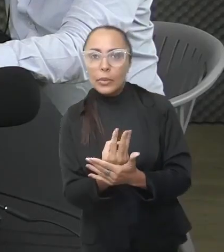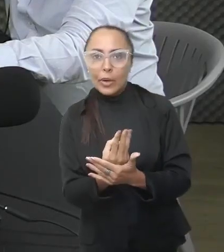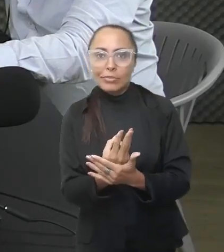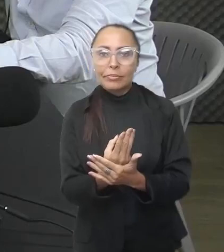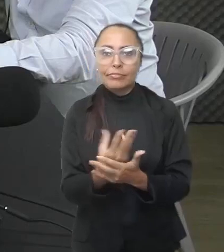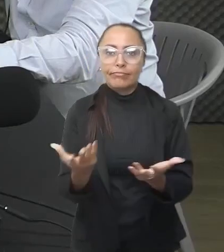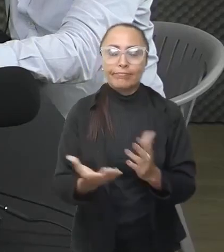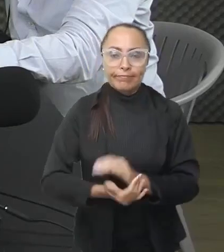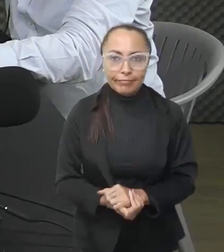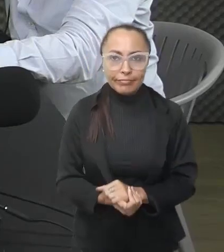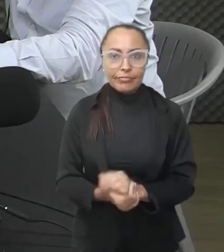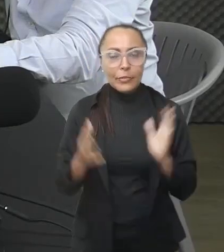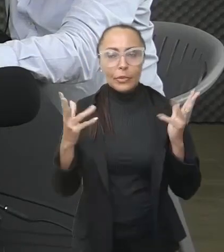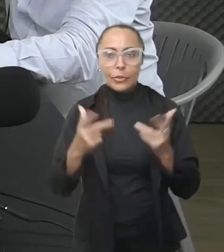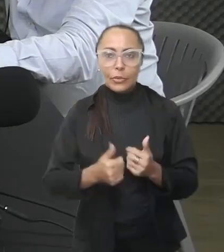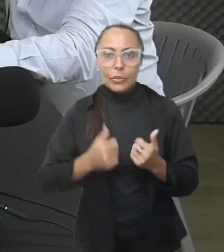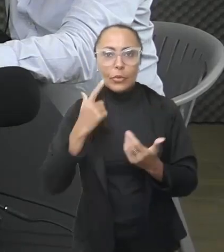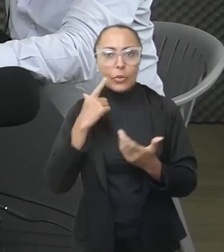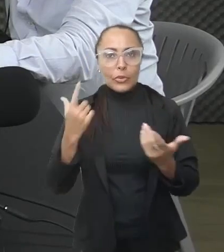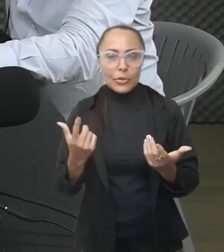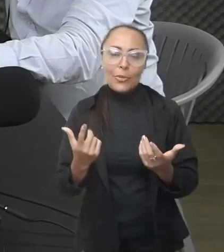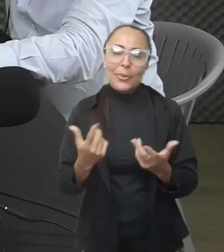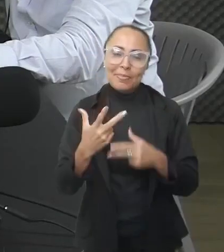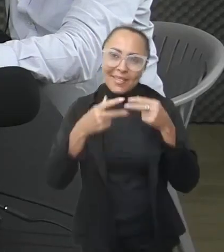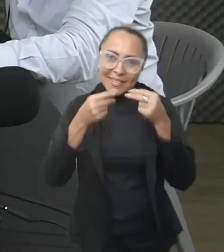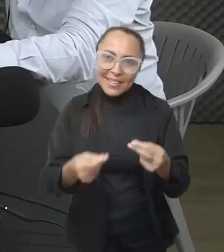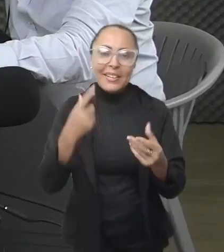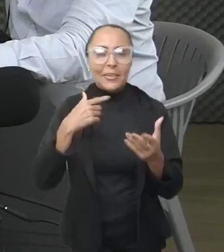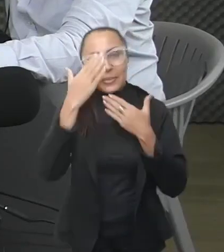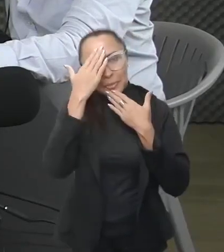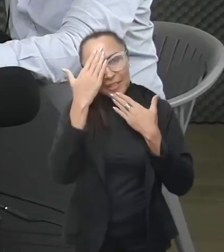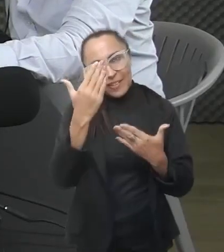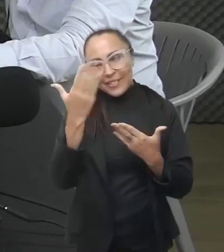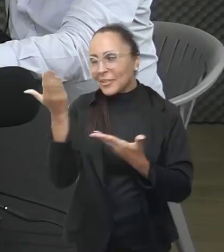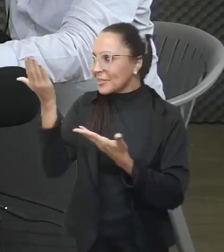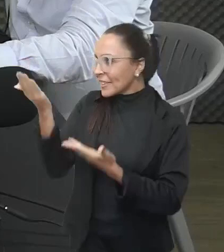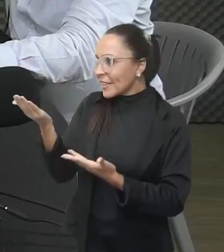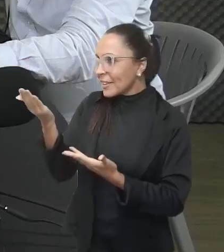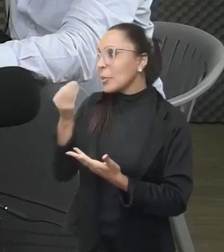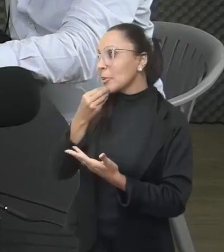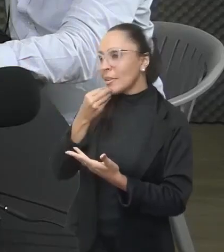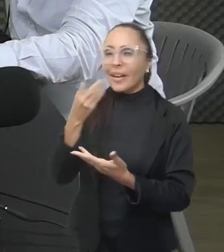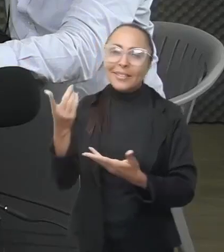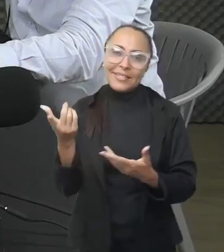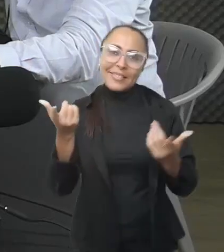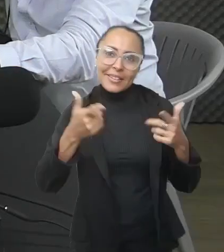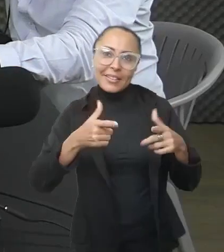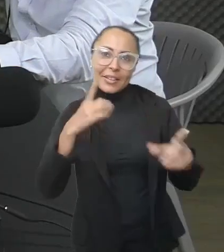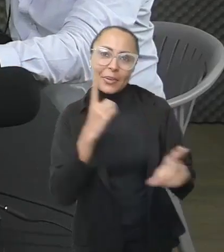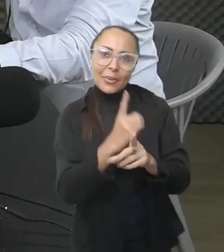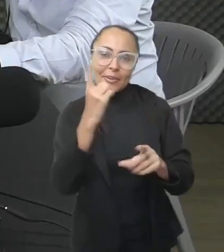Pernambuco, para todos nós foi um presente. Então, obrigado por essa oportunidade desse reencontro. A gente